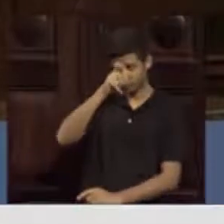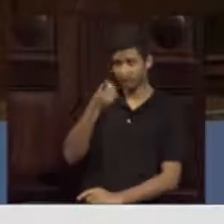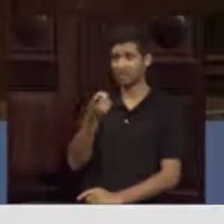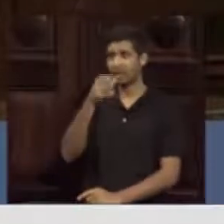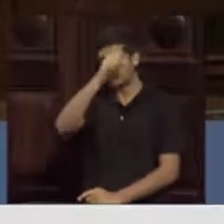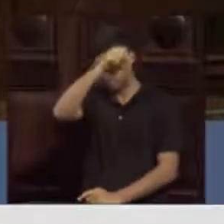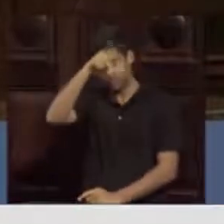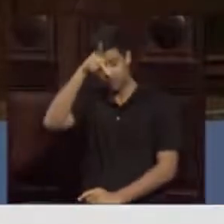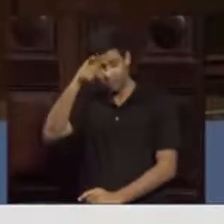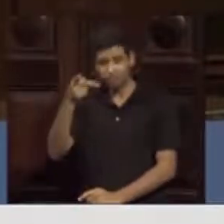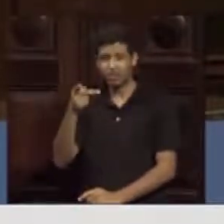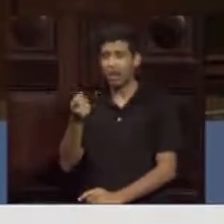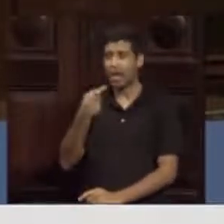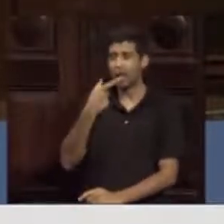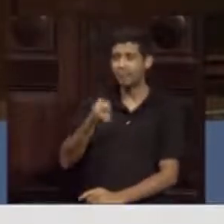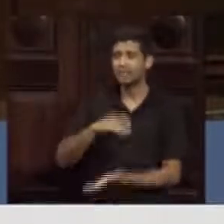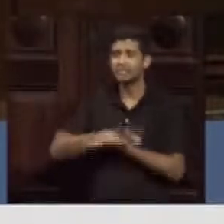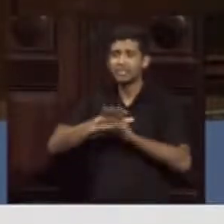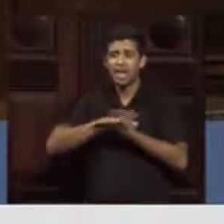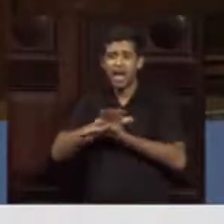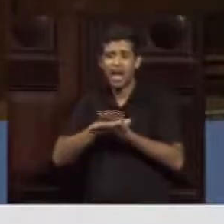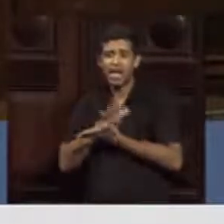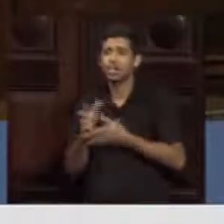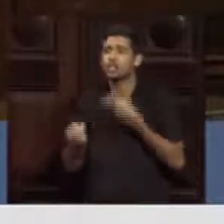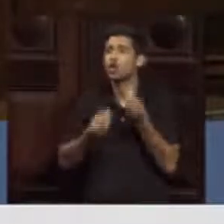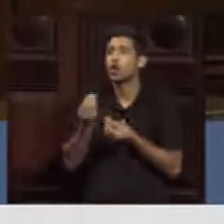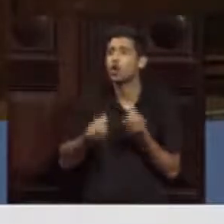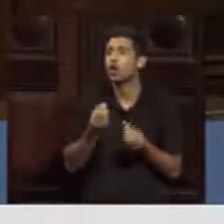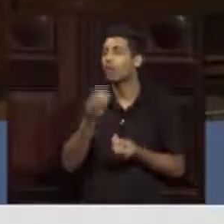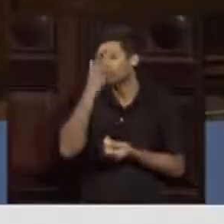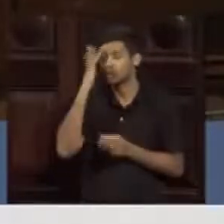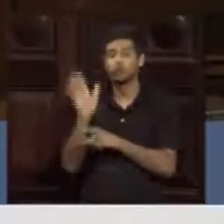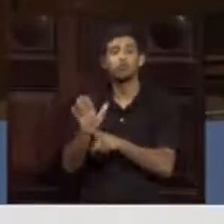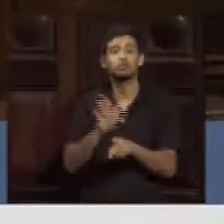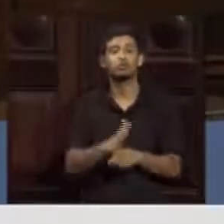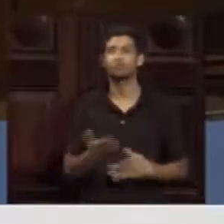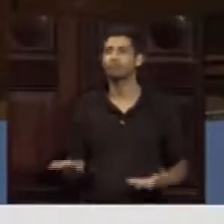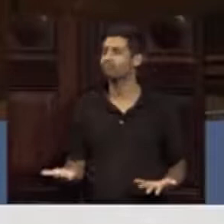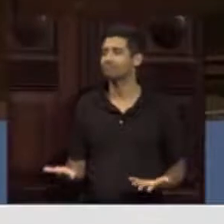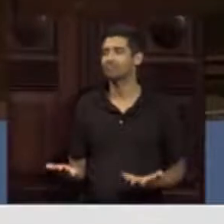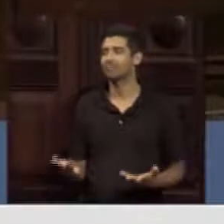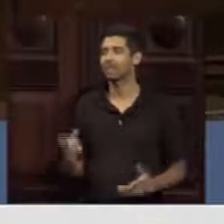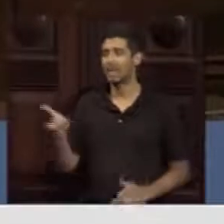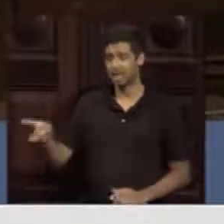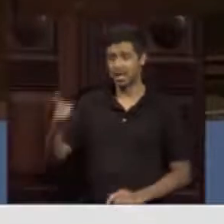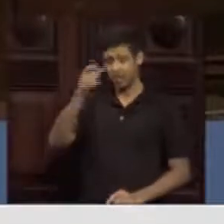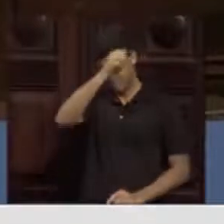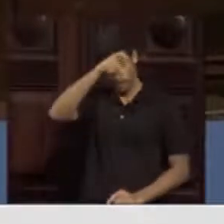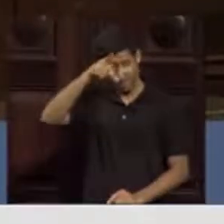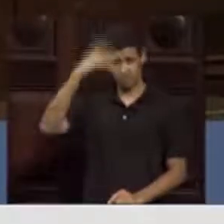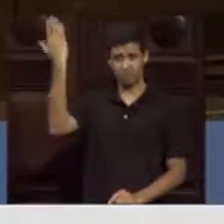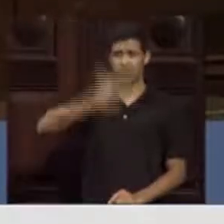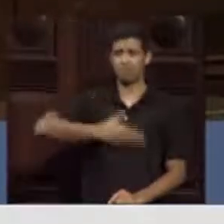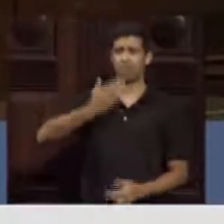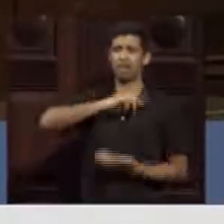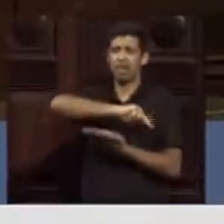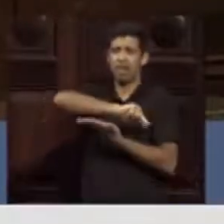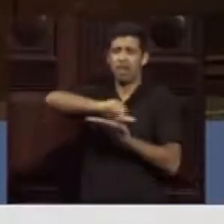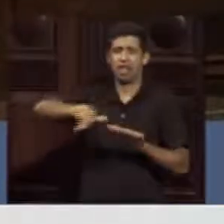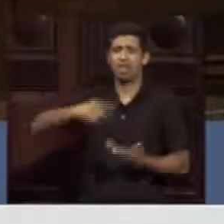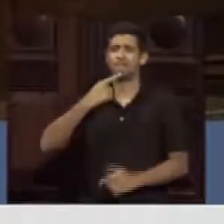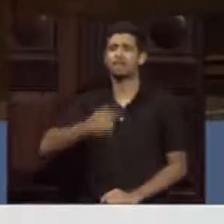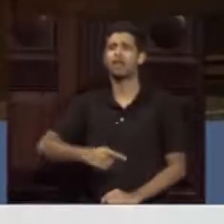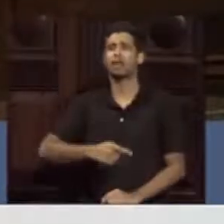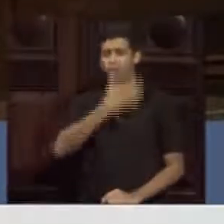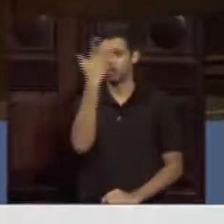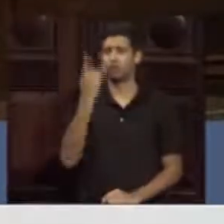medicamentos, sem condições de atender, e todas as promessas feitas pelo prefeito de colocar as pessoas em primeiro